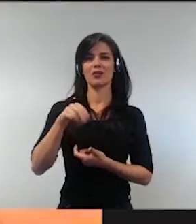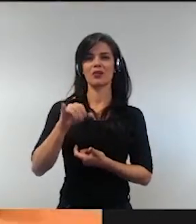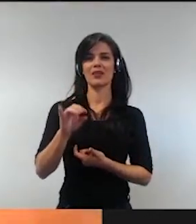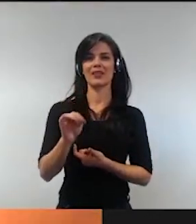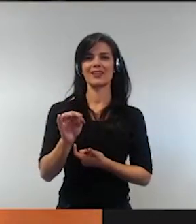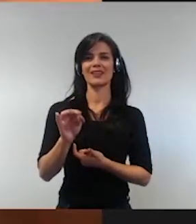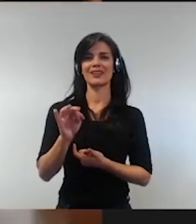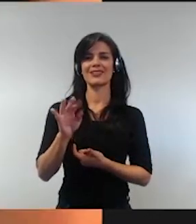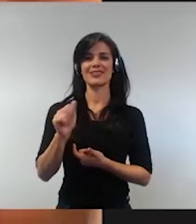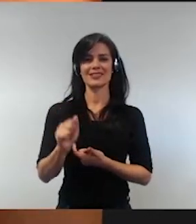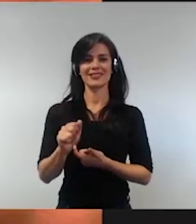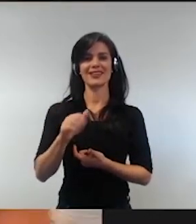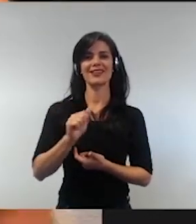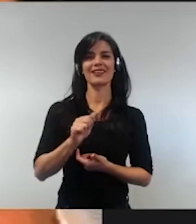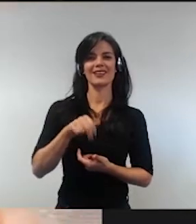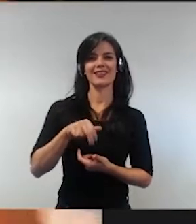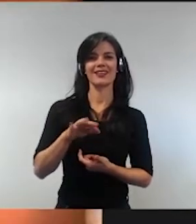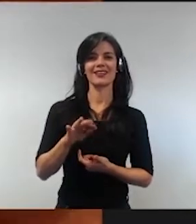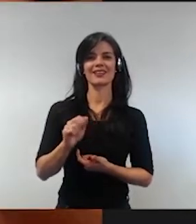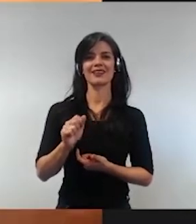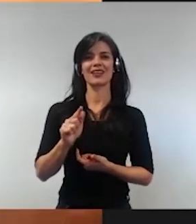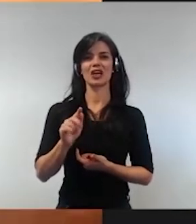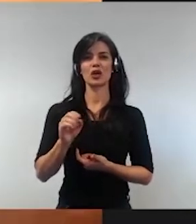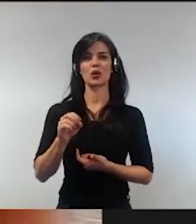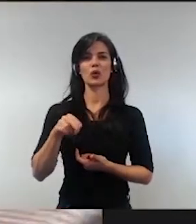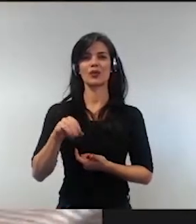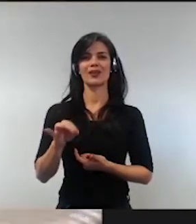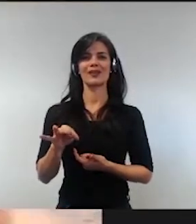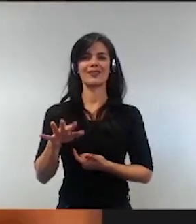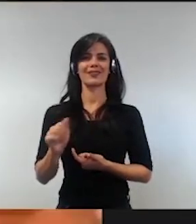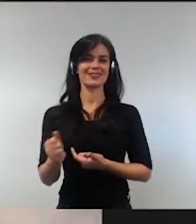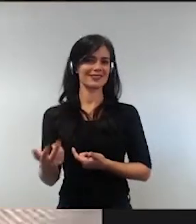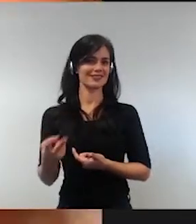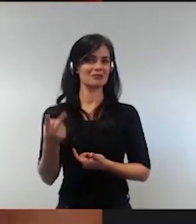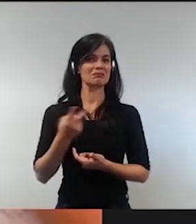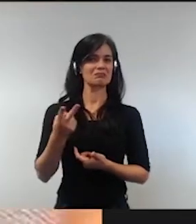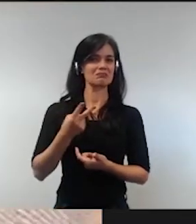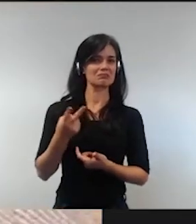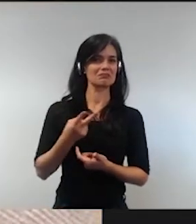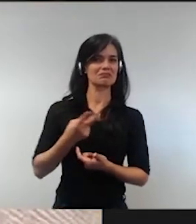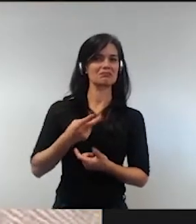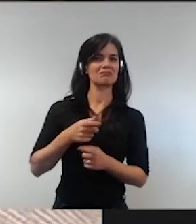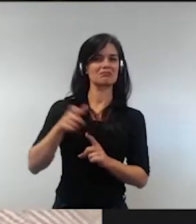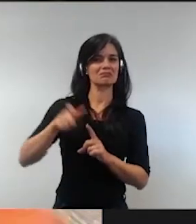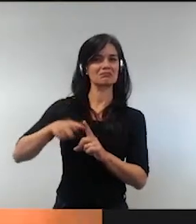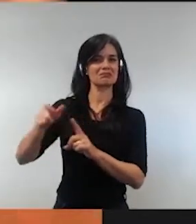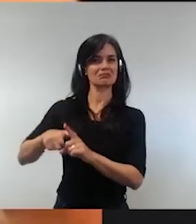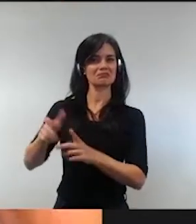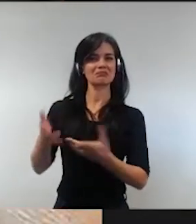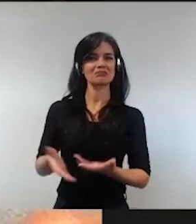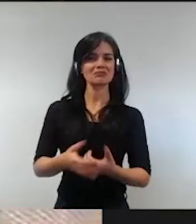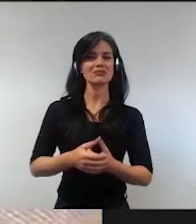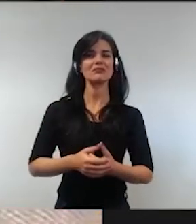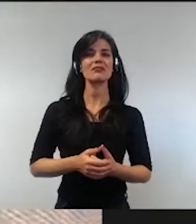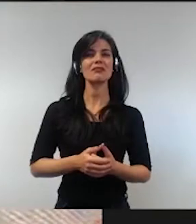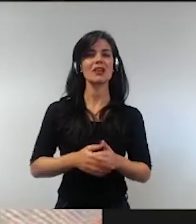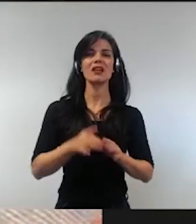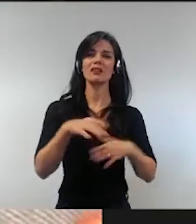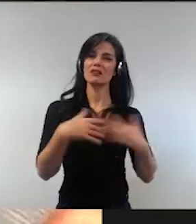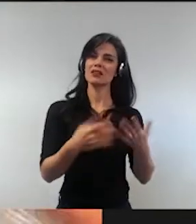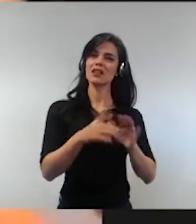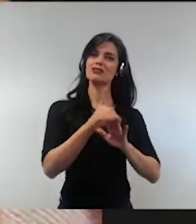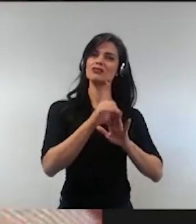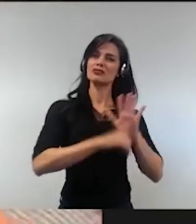protagonistas. E nessa relação quase teatral, que também existe no direito, nós podemos